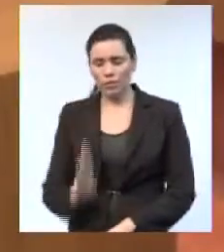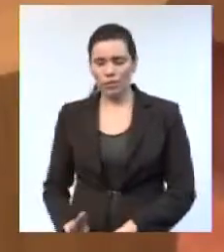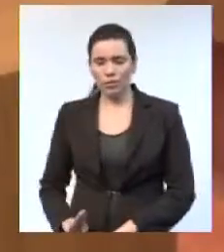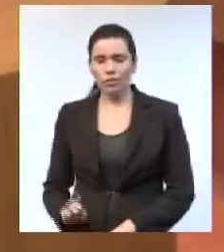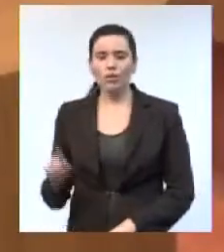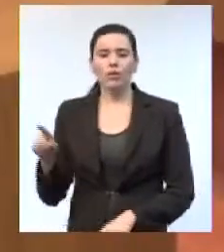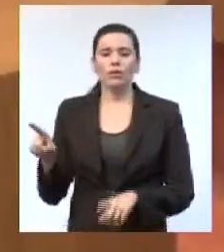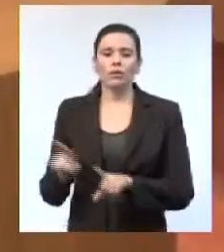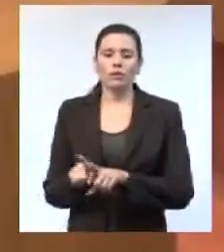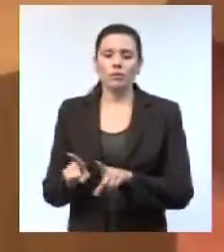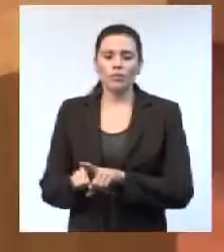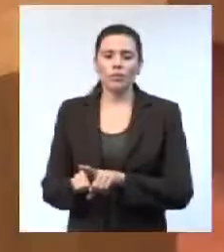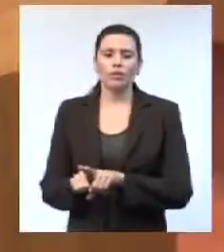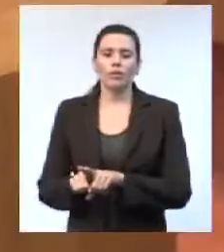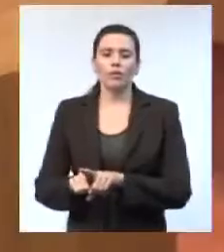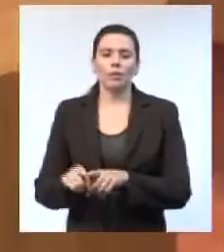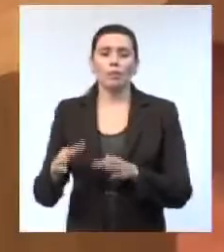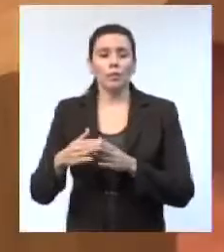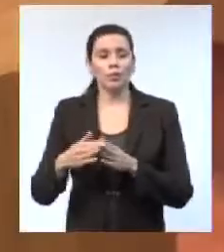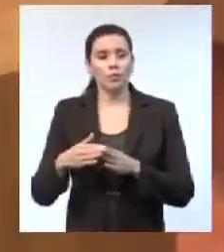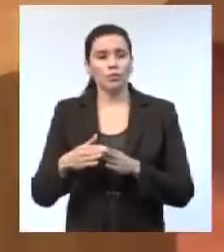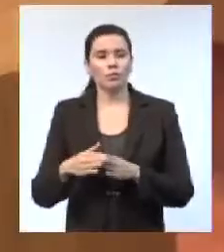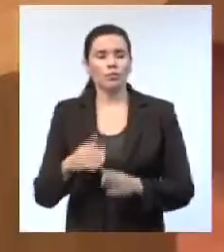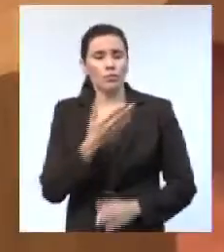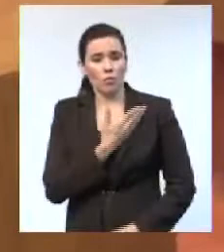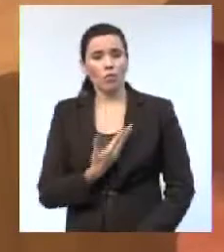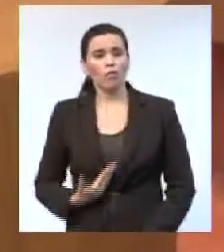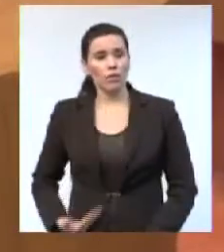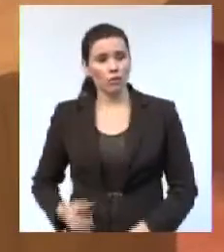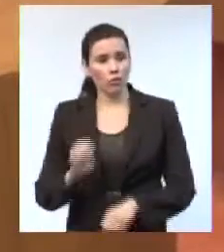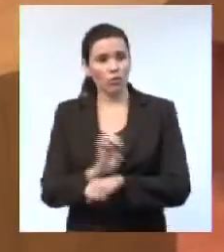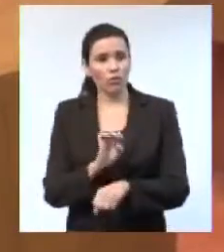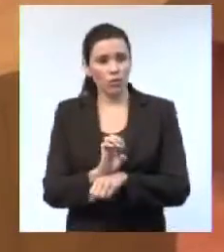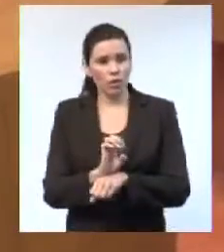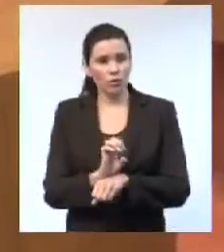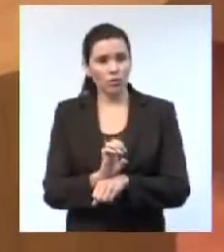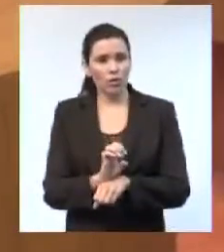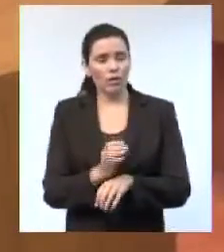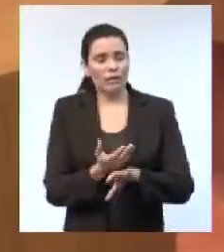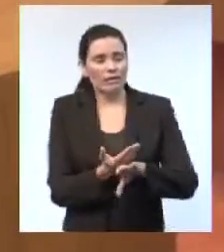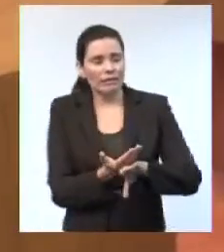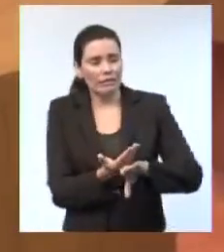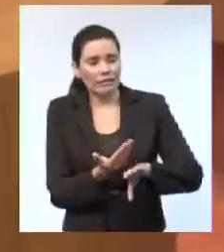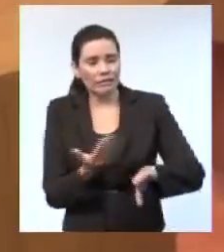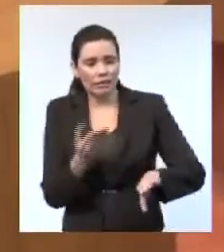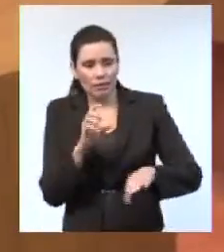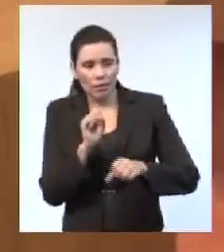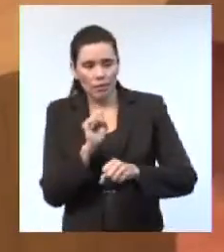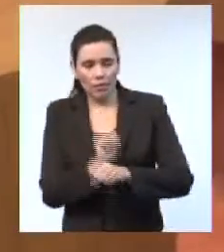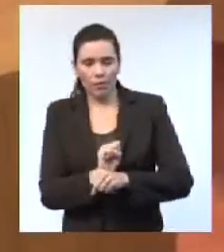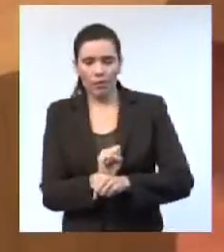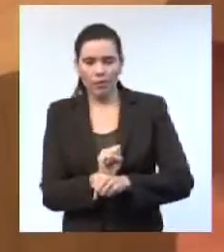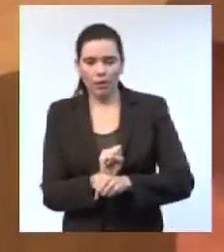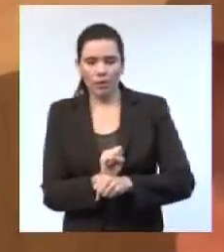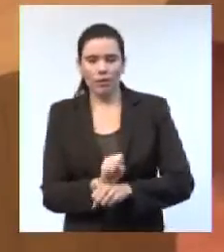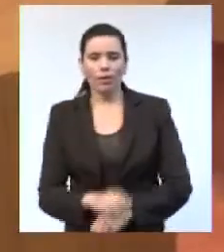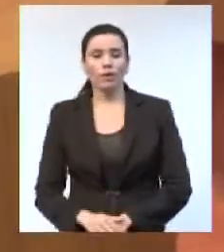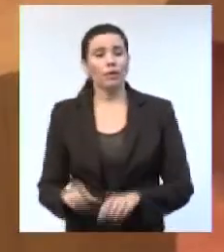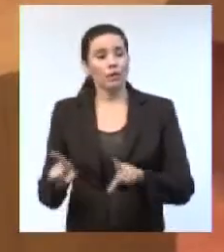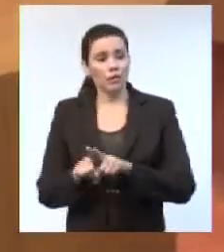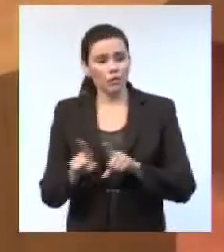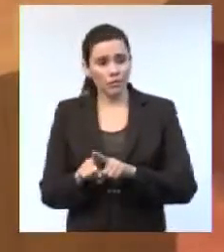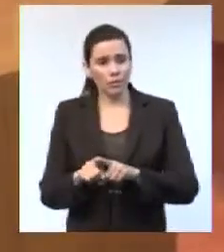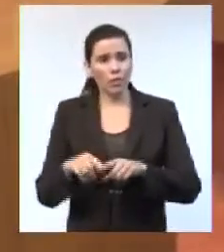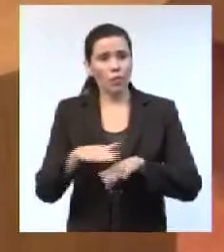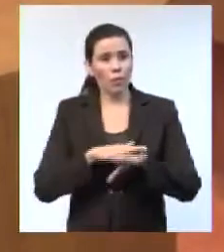governaria o Maranhão com a força da União no que diz respeito à segurança pública, já que esse seria, mas